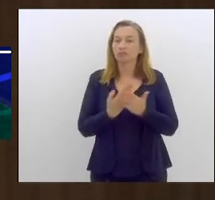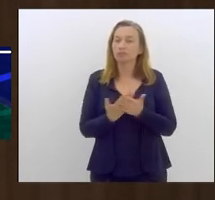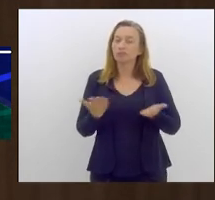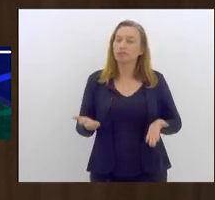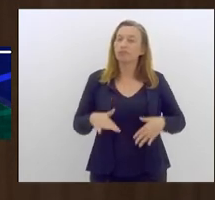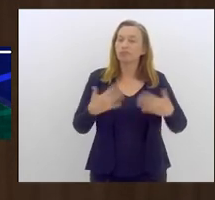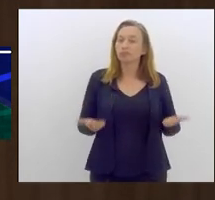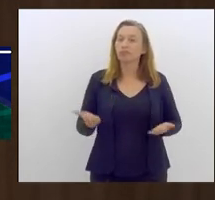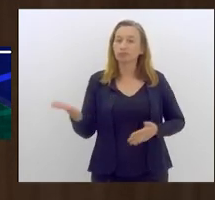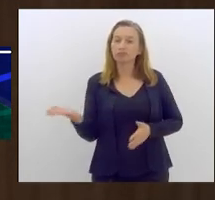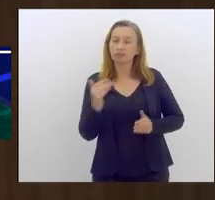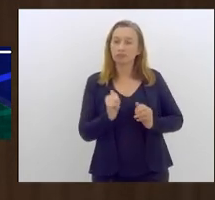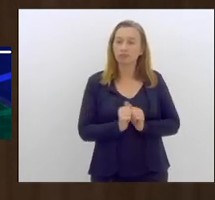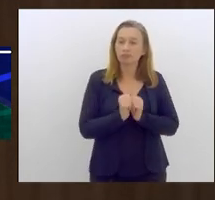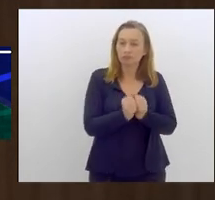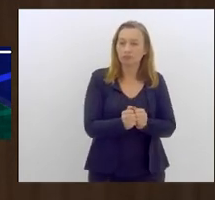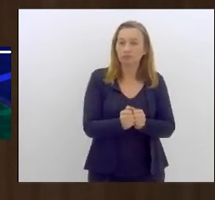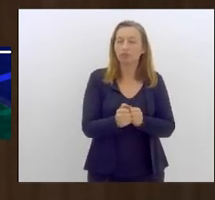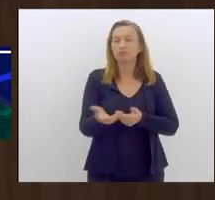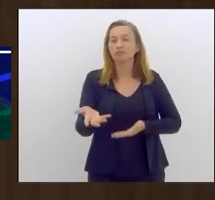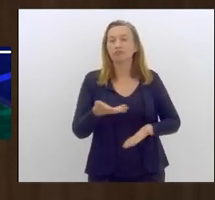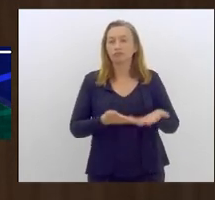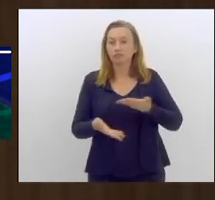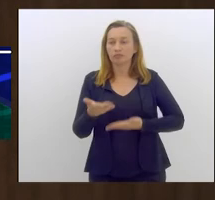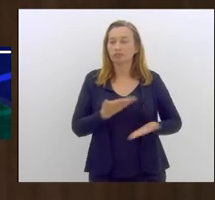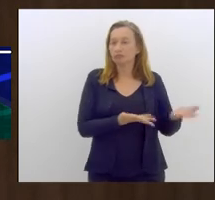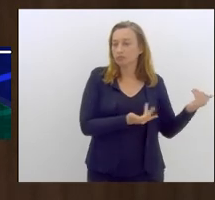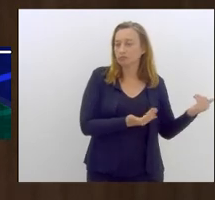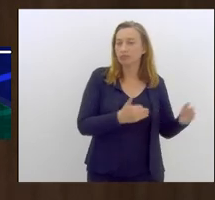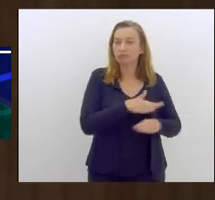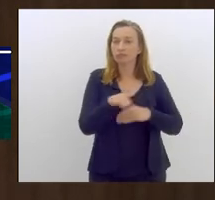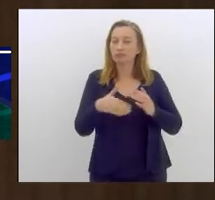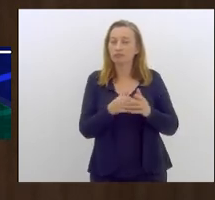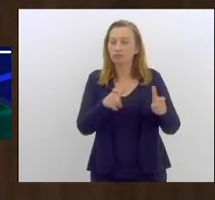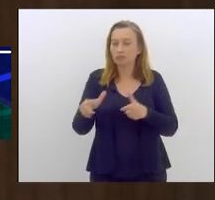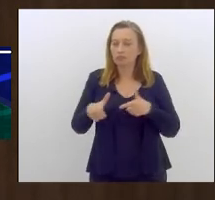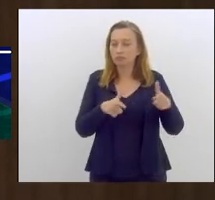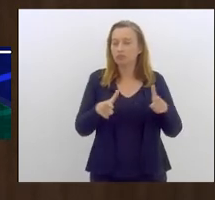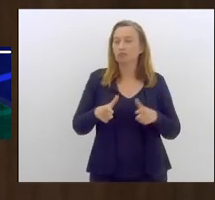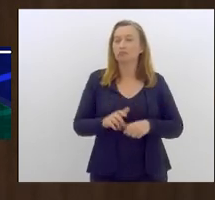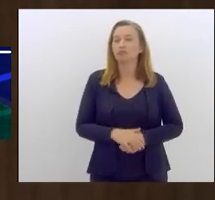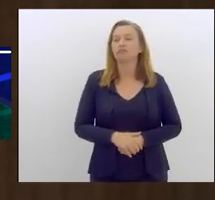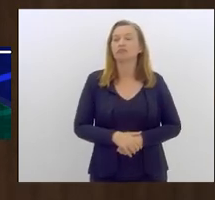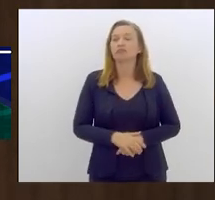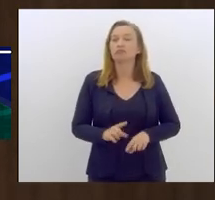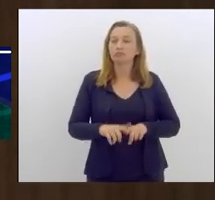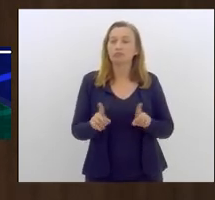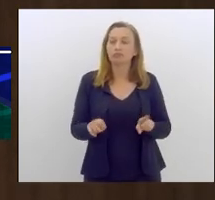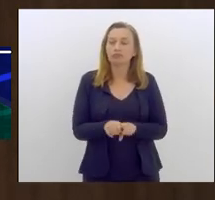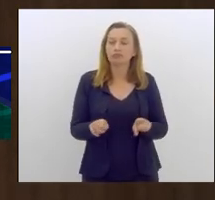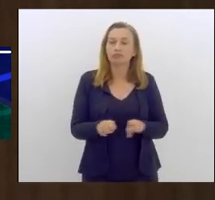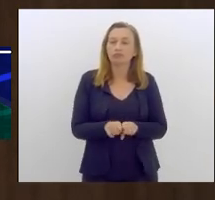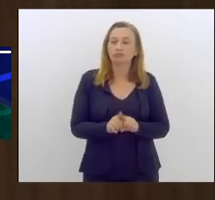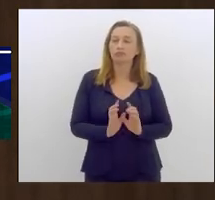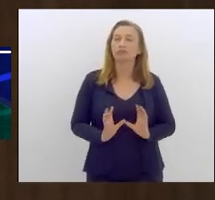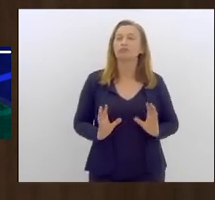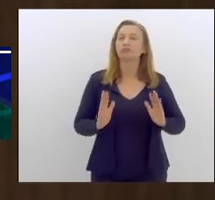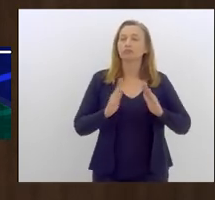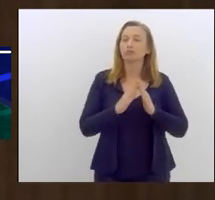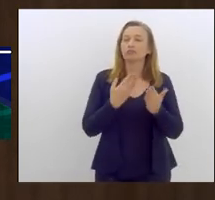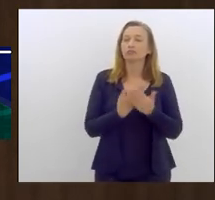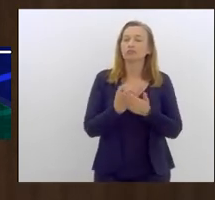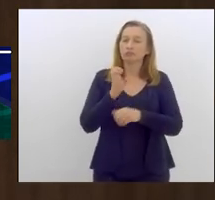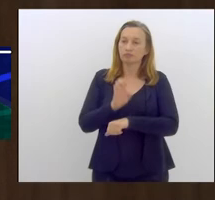juntos pela participação juvenil em todos os espaços, aqui no Parlamento Juvenil, mas também na nossa rede estadual,